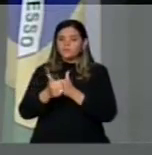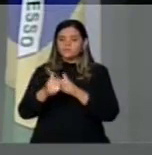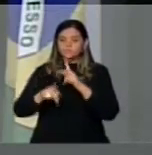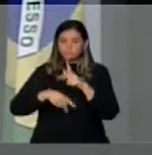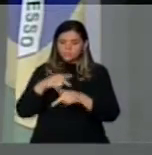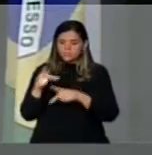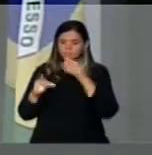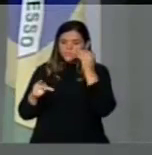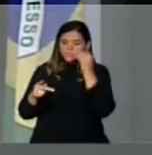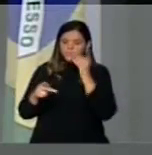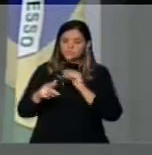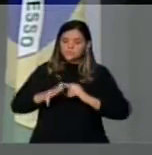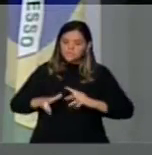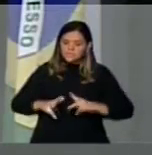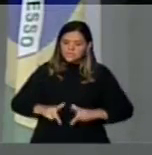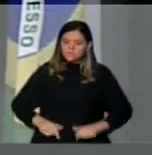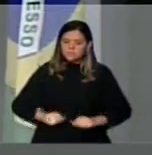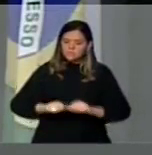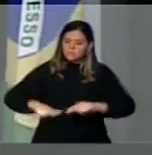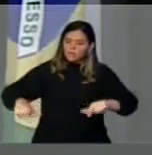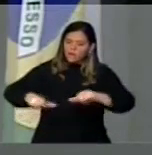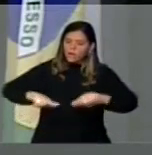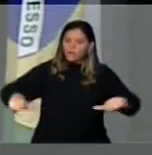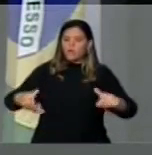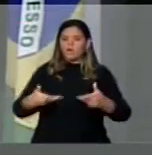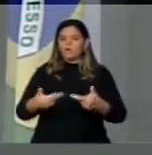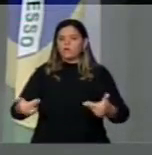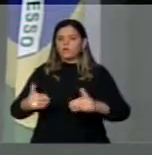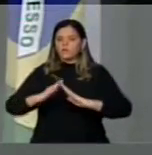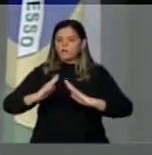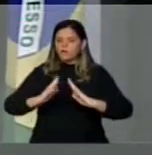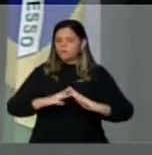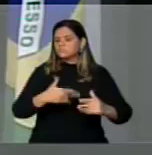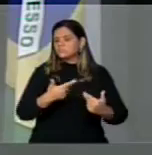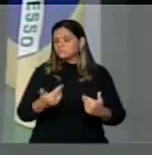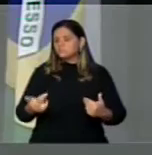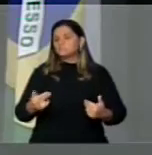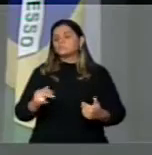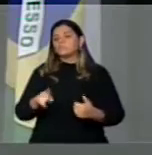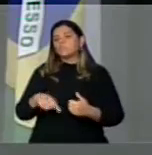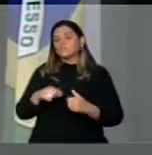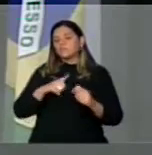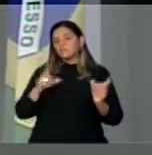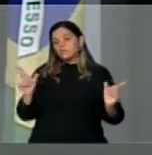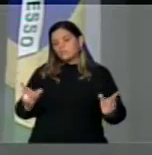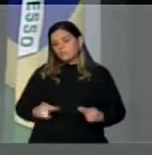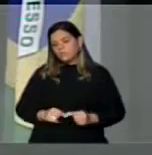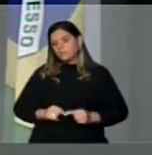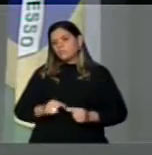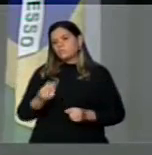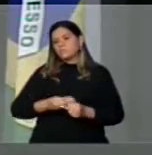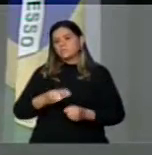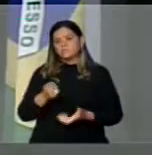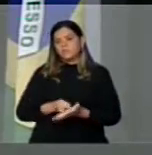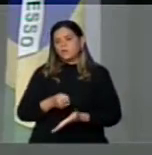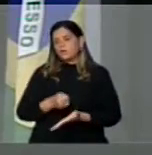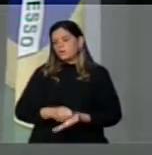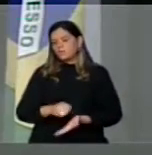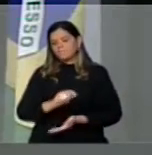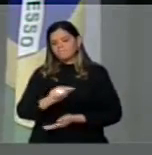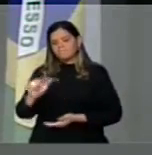Praticamente todos os municípios reduziram o número de agentes comunitários de endemia,